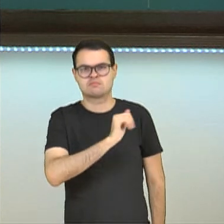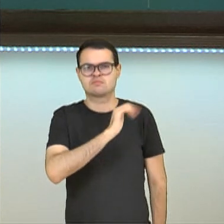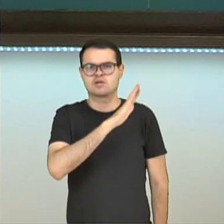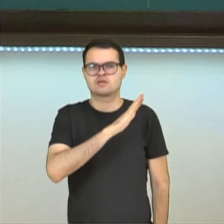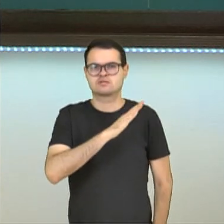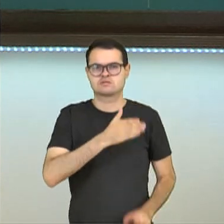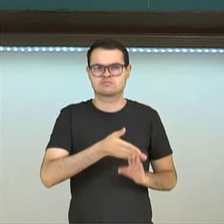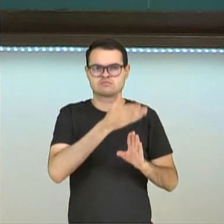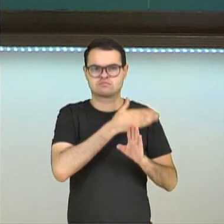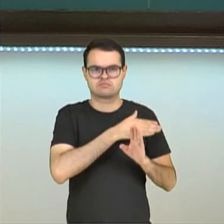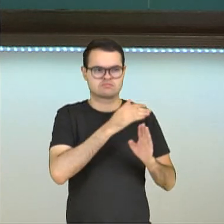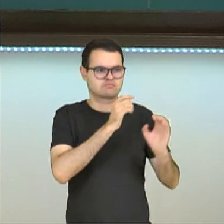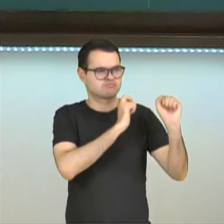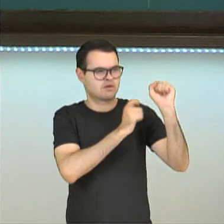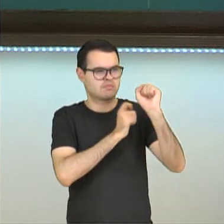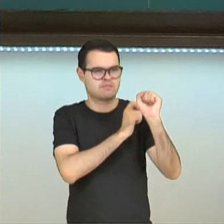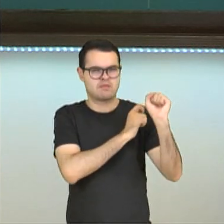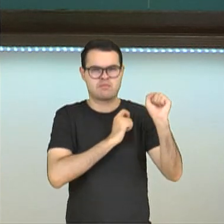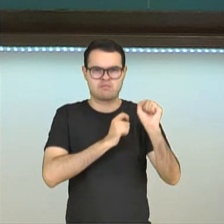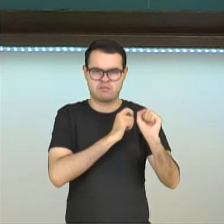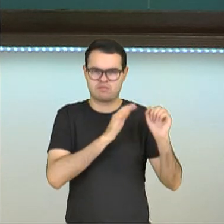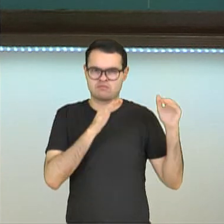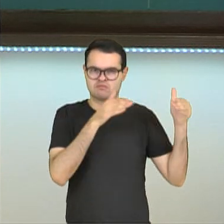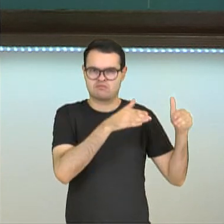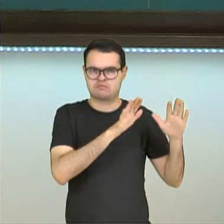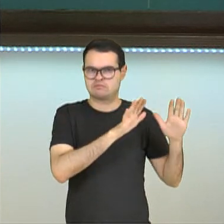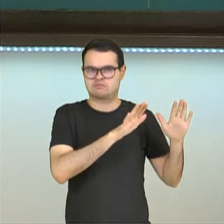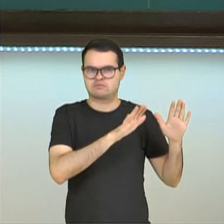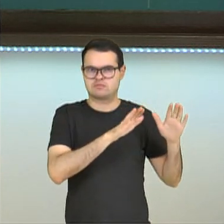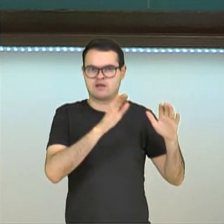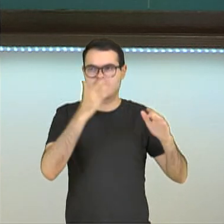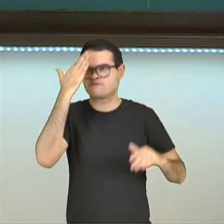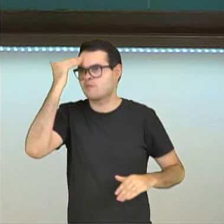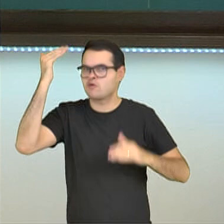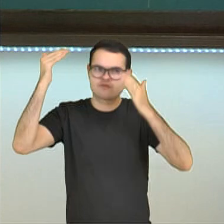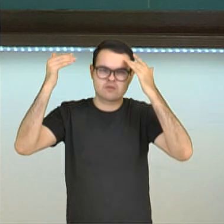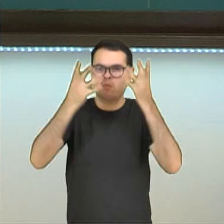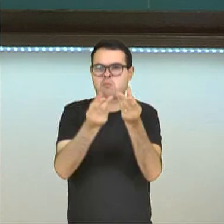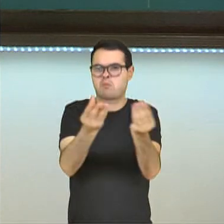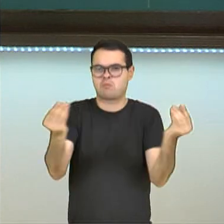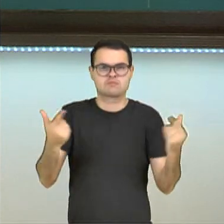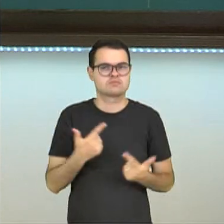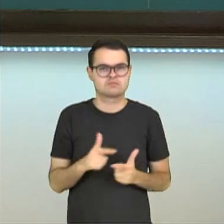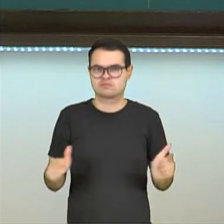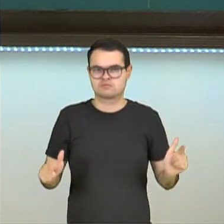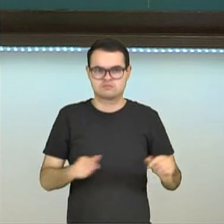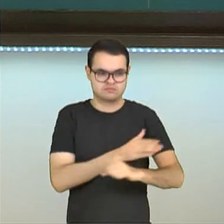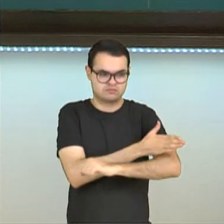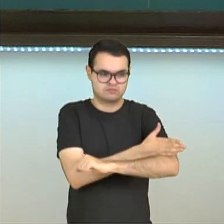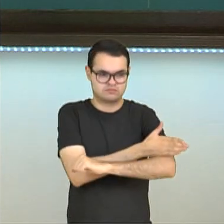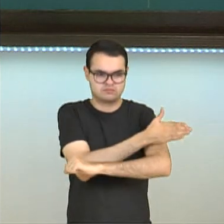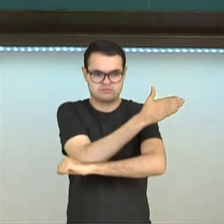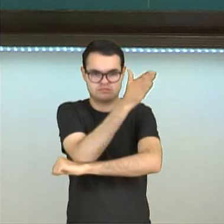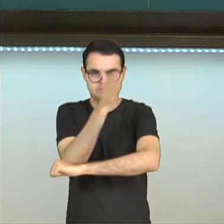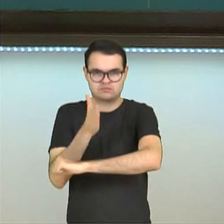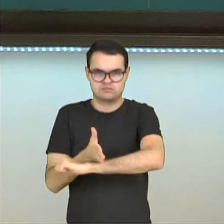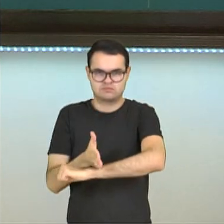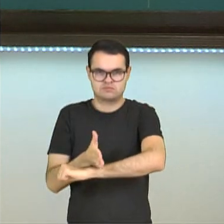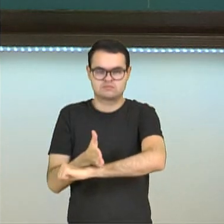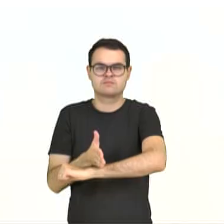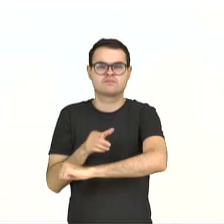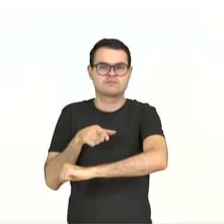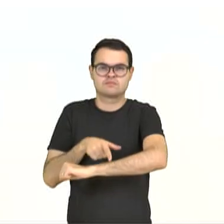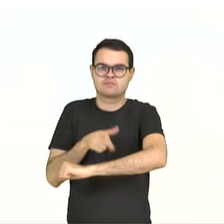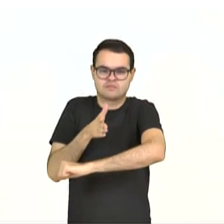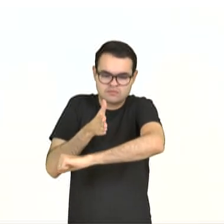voltada para a arquitetura, então a gente não tinha grandes nomes que se destacavam. Já quando a gente começa na arte pós-Idade